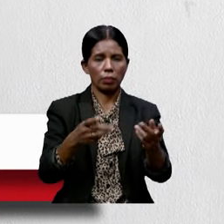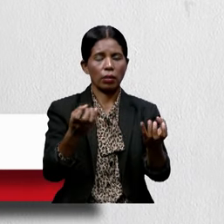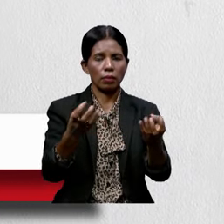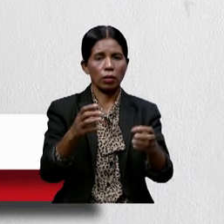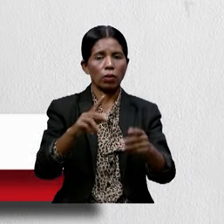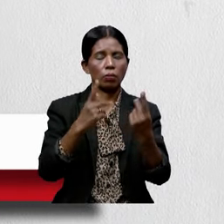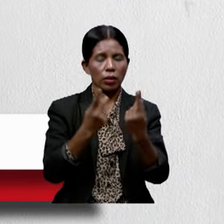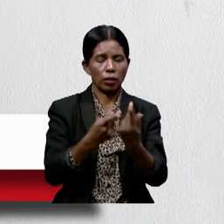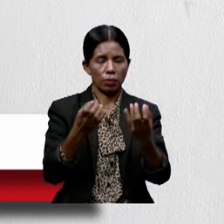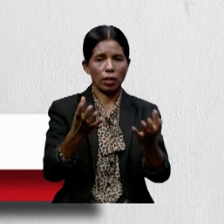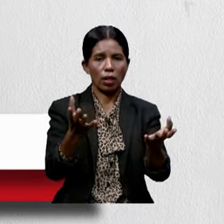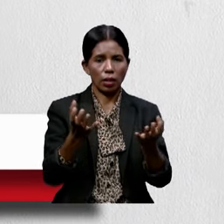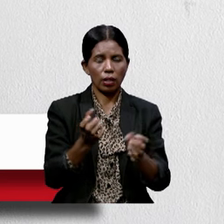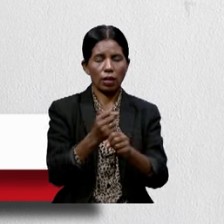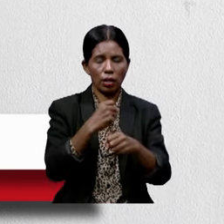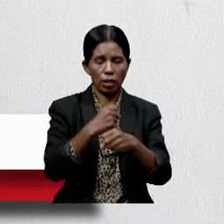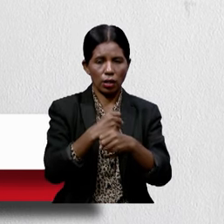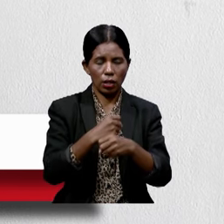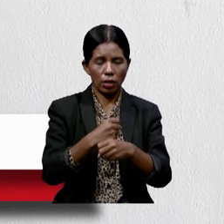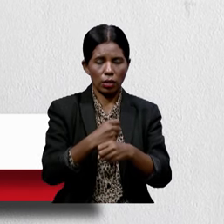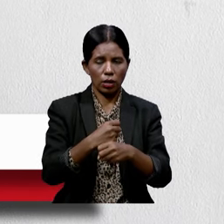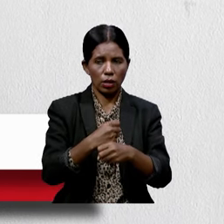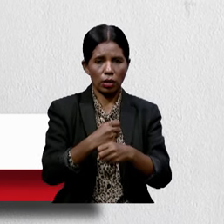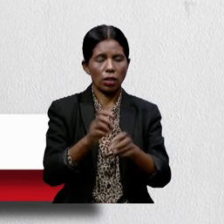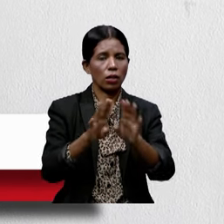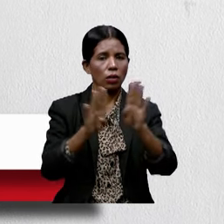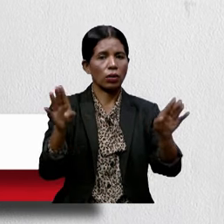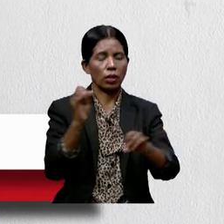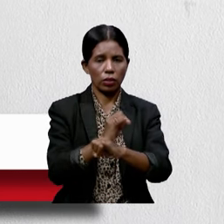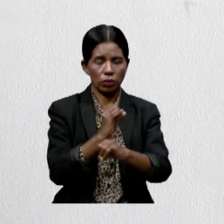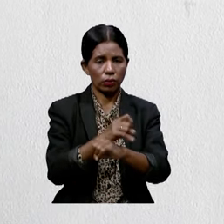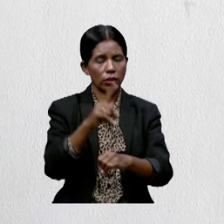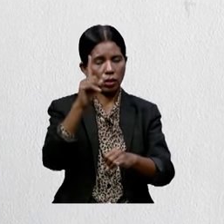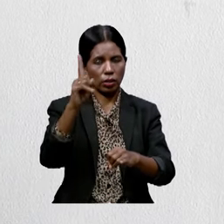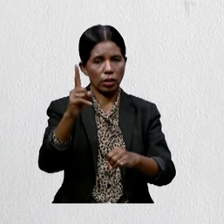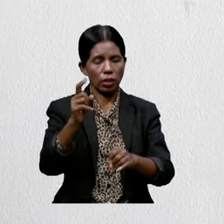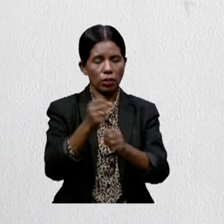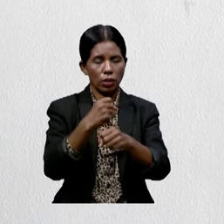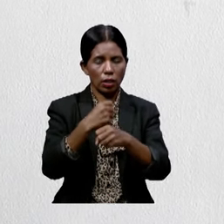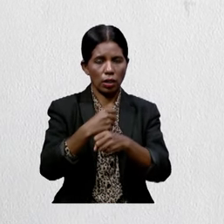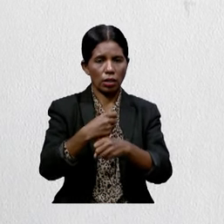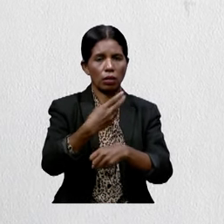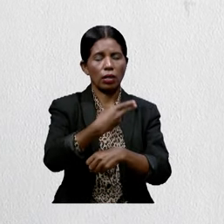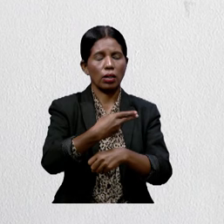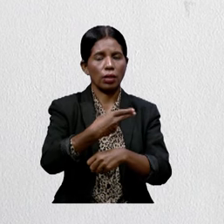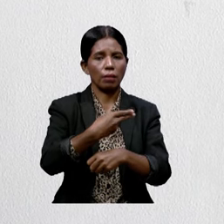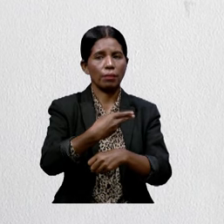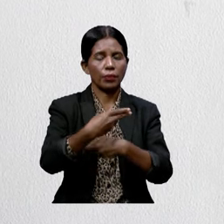ia oikusi karak loke fabrika ida de hena atau emprega ema